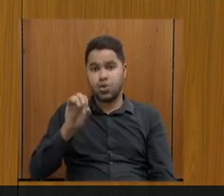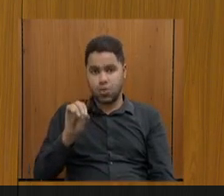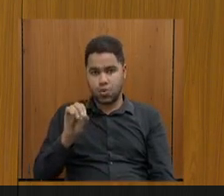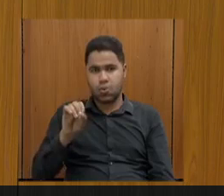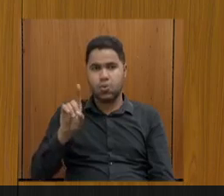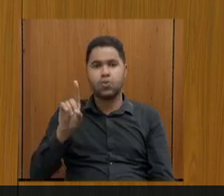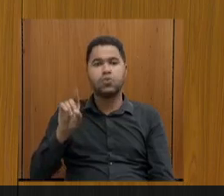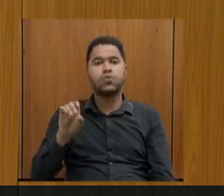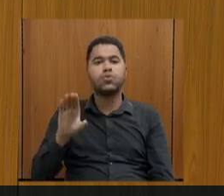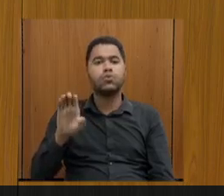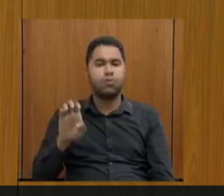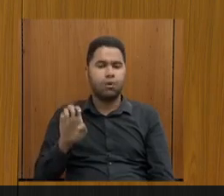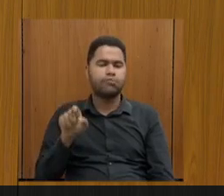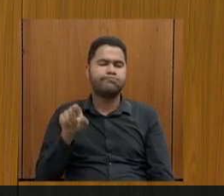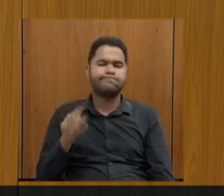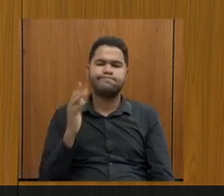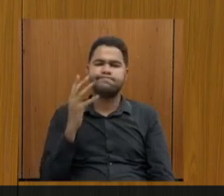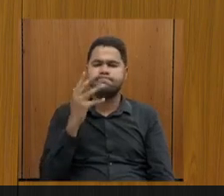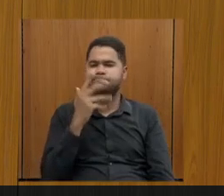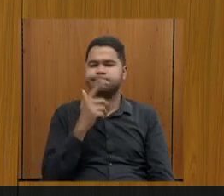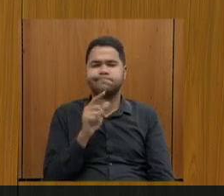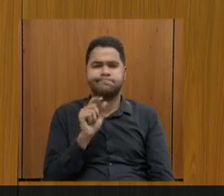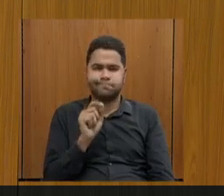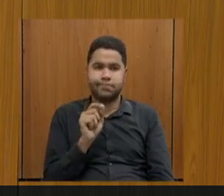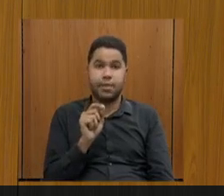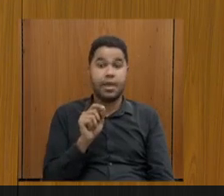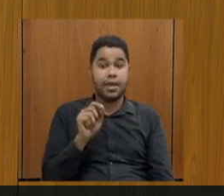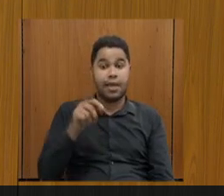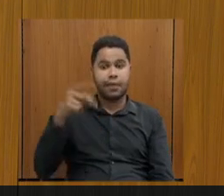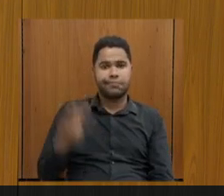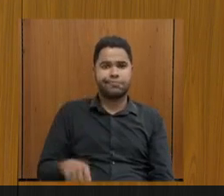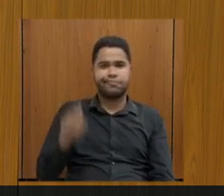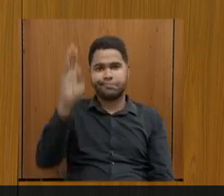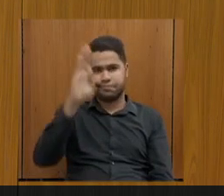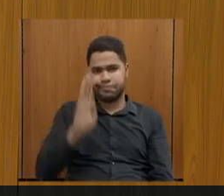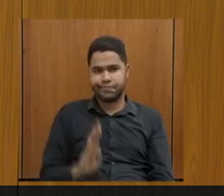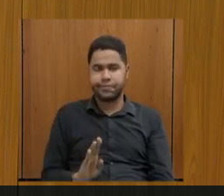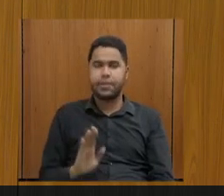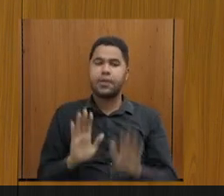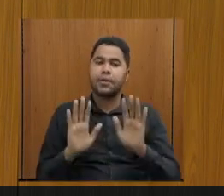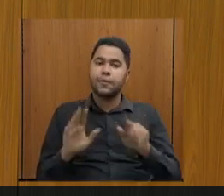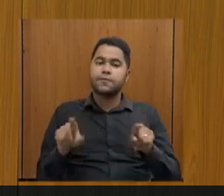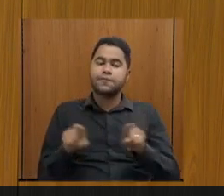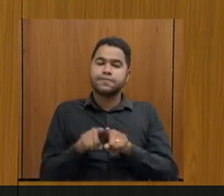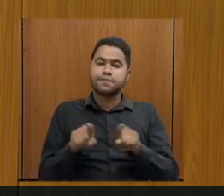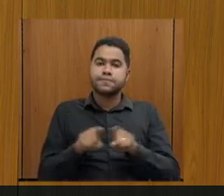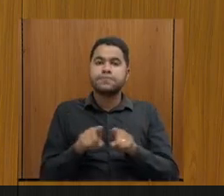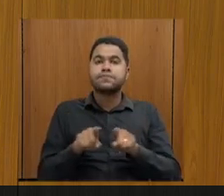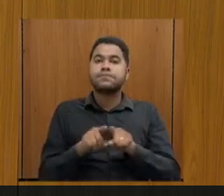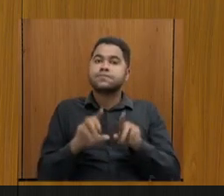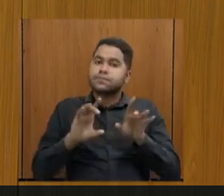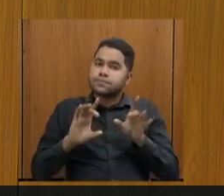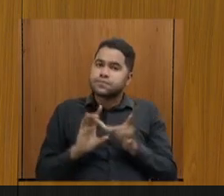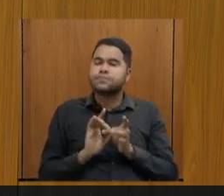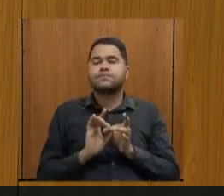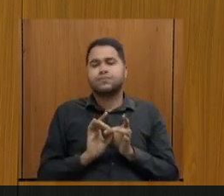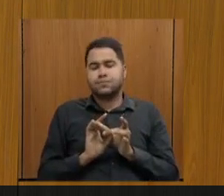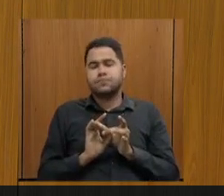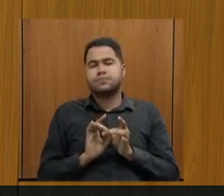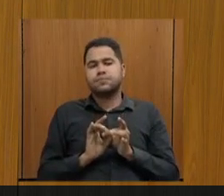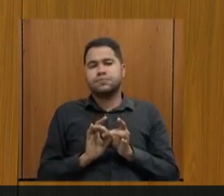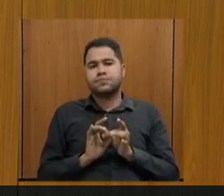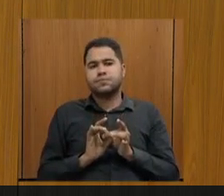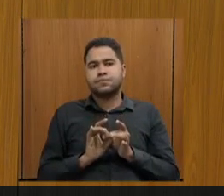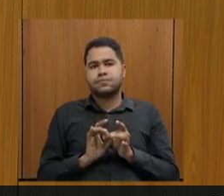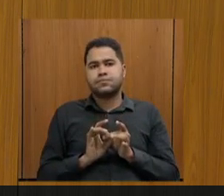uma beleza lá que é nacional é mas temos também que associar a